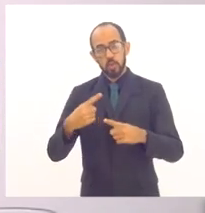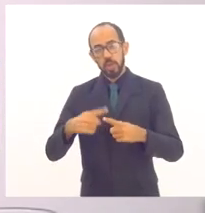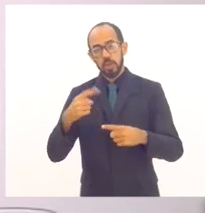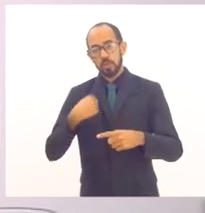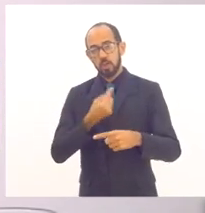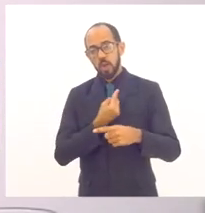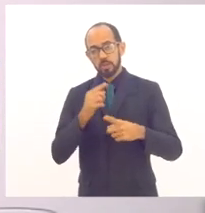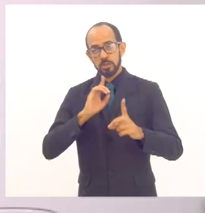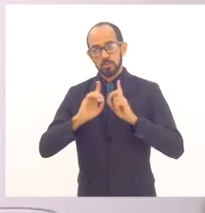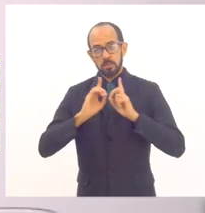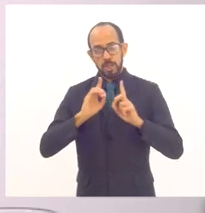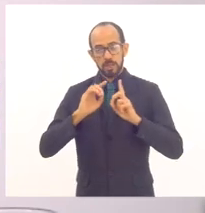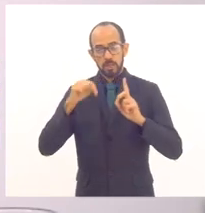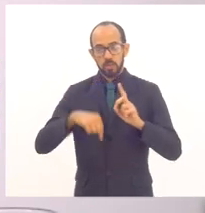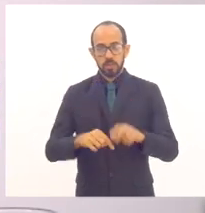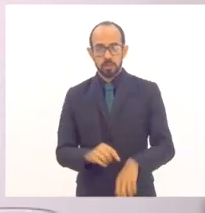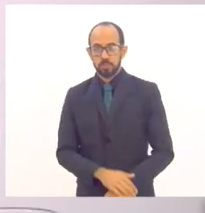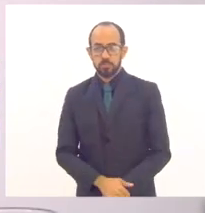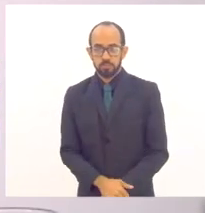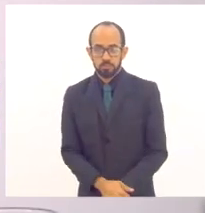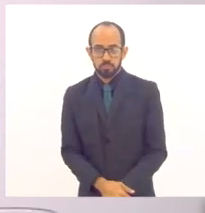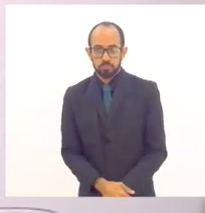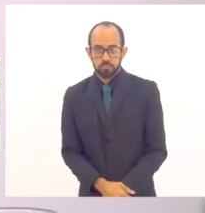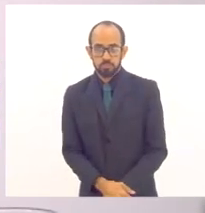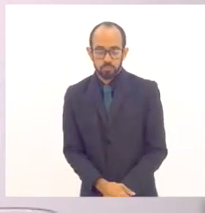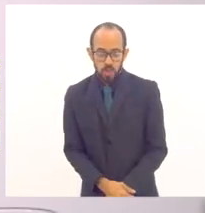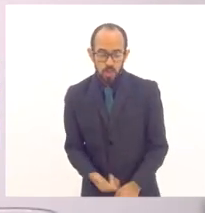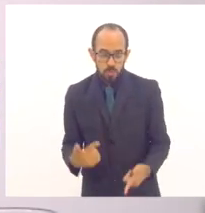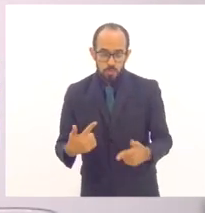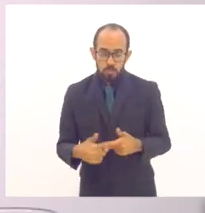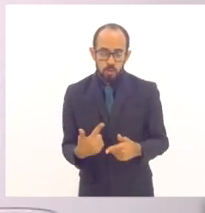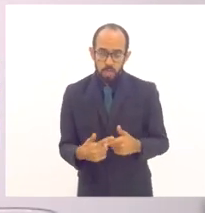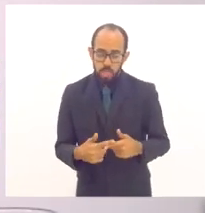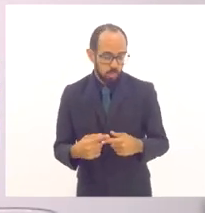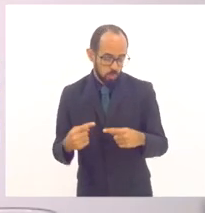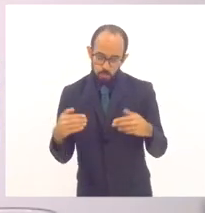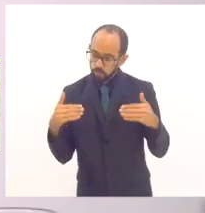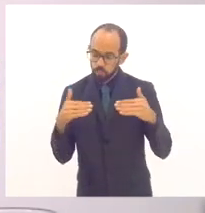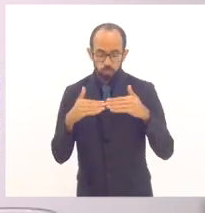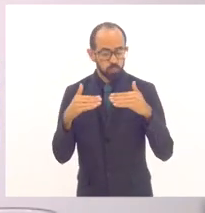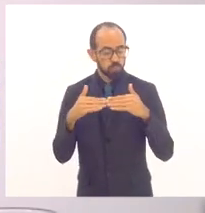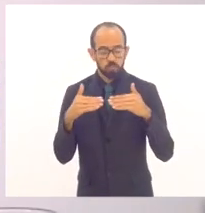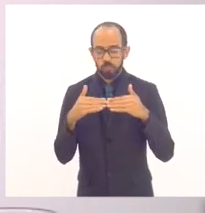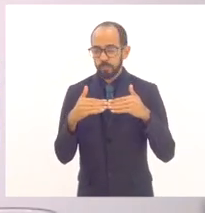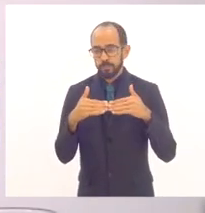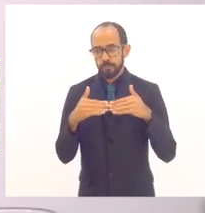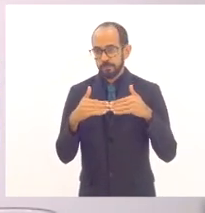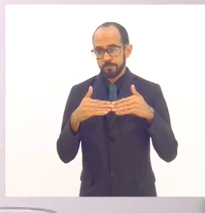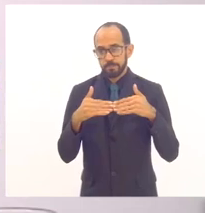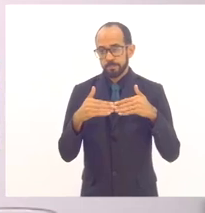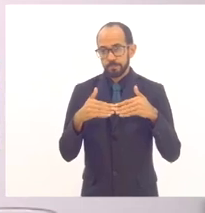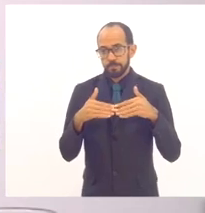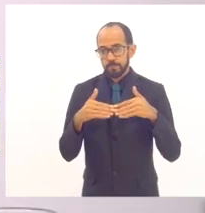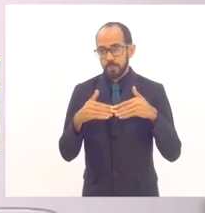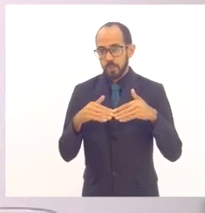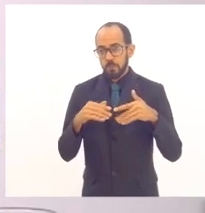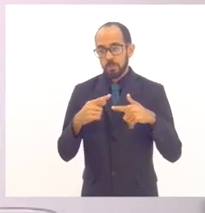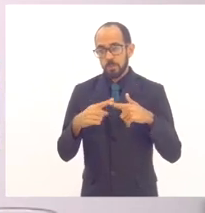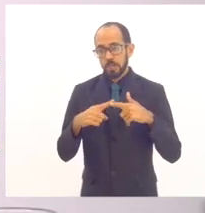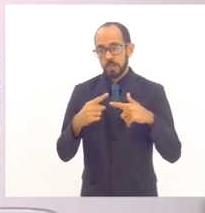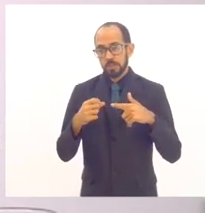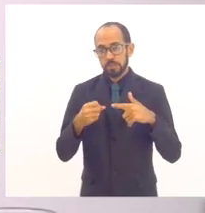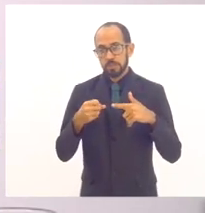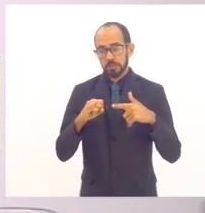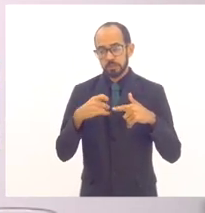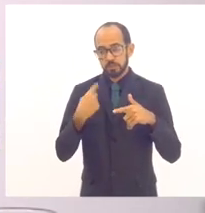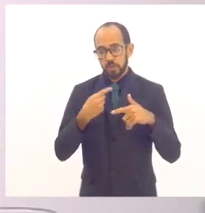aqui debatendo sobre isso. Porque é uma incoerência. É uma incoerência. Porque se a gente fala